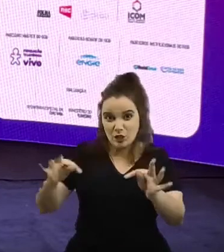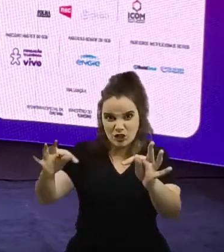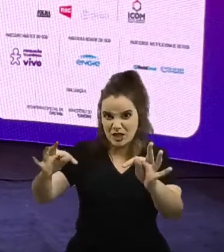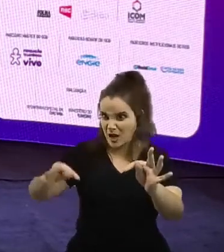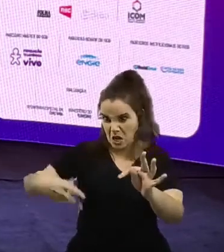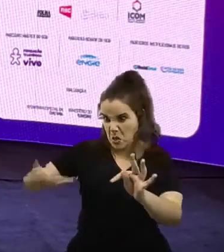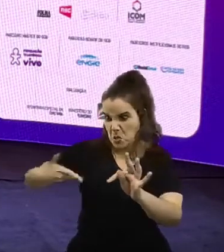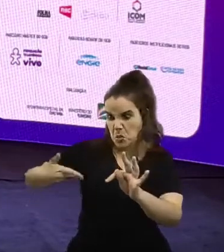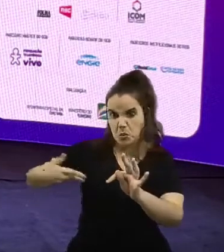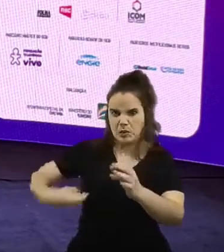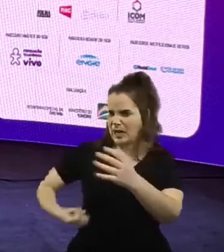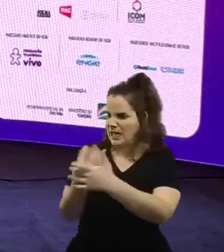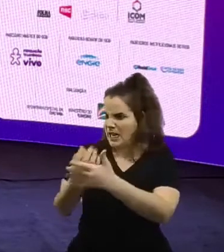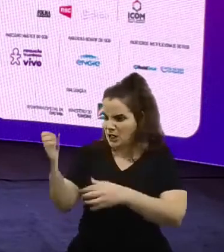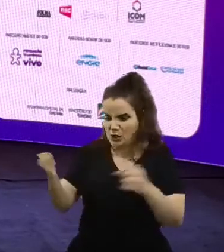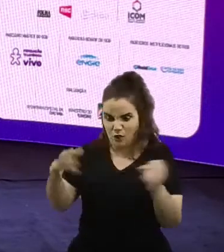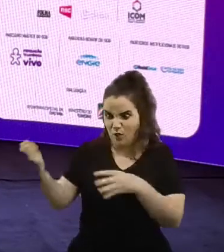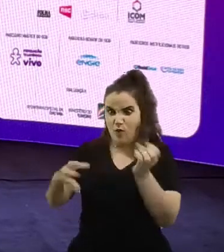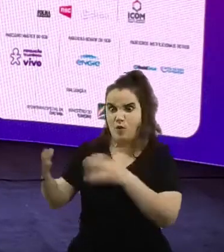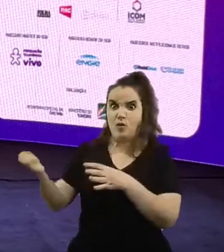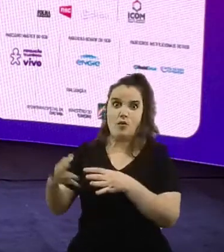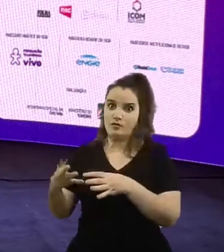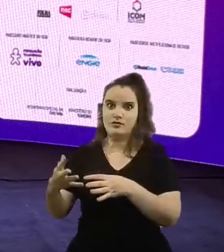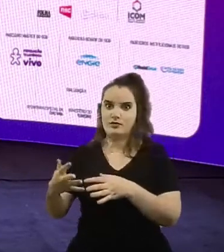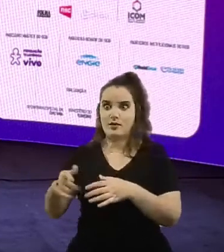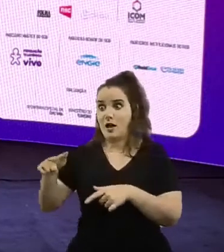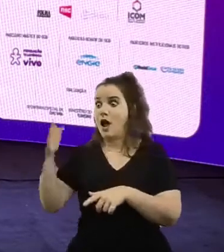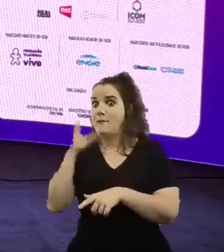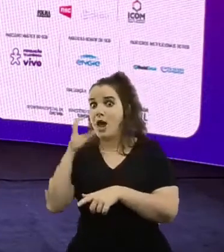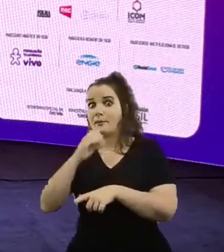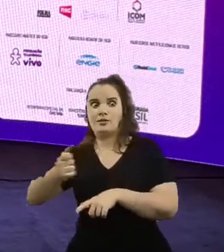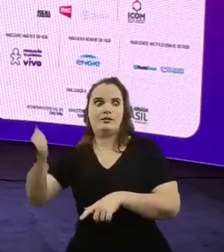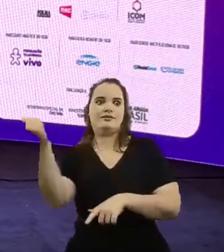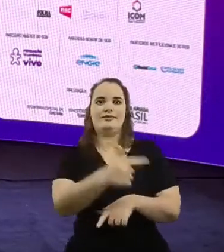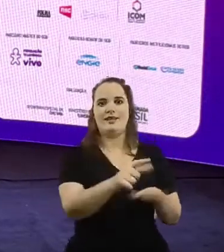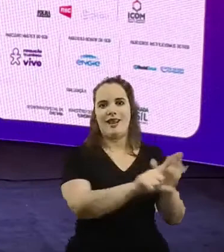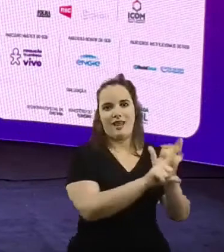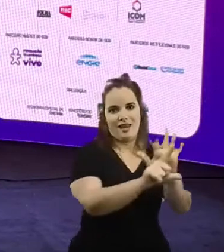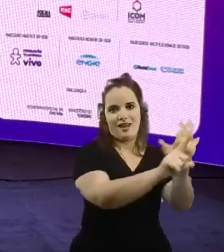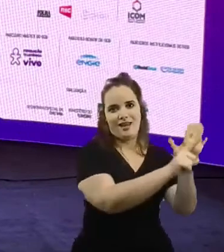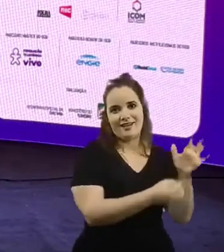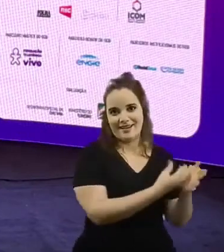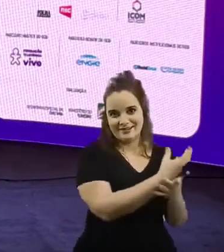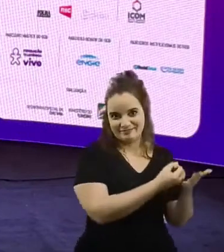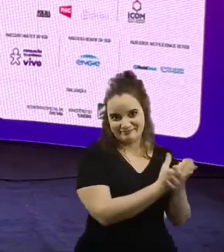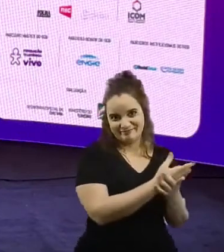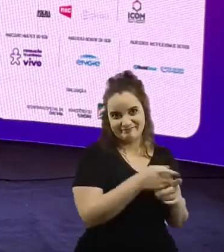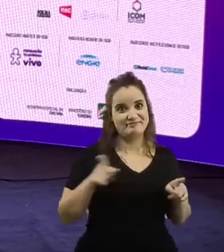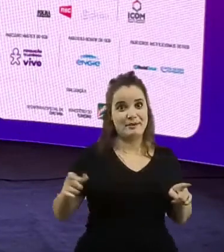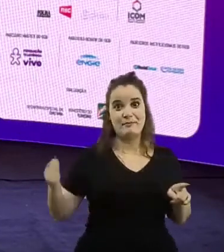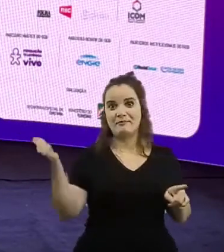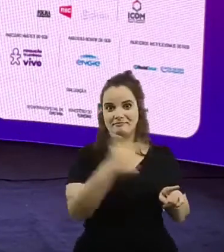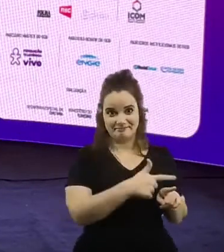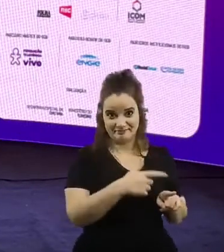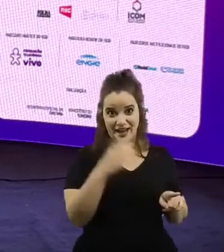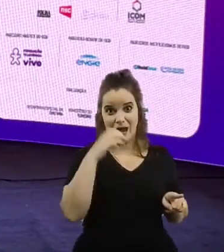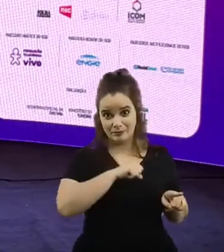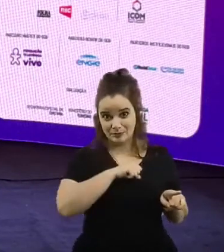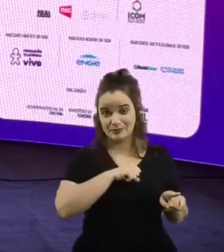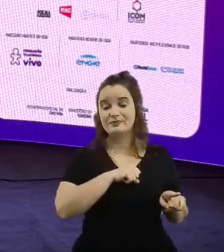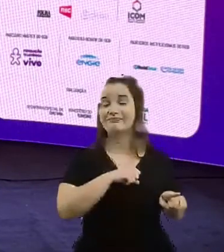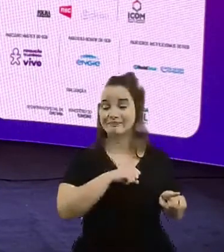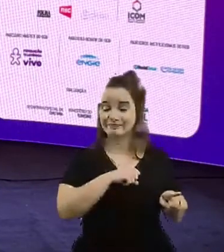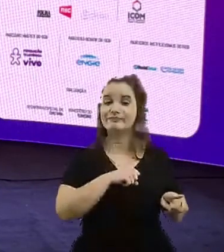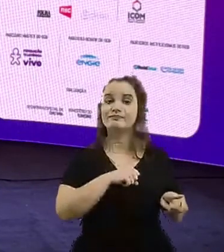rápida do que a velocidade que, por exemplo, as leis evoluem. O que é que isso quer dizer? Que provavelmente a grande maioria